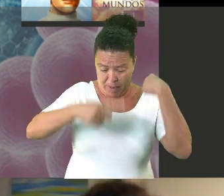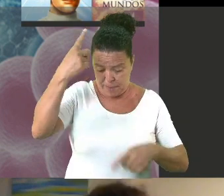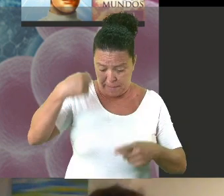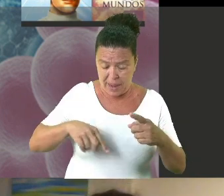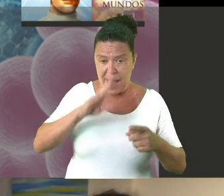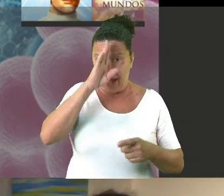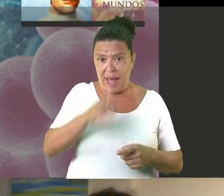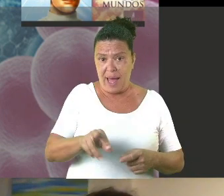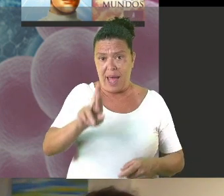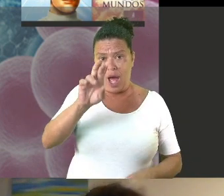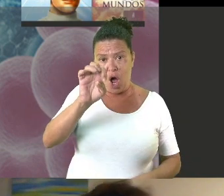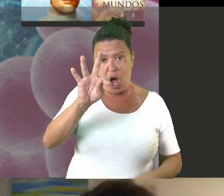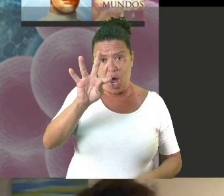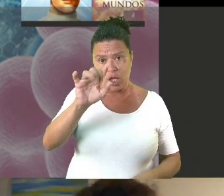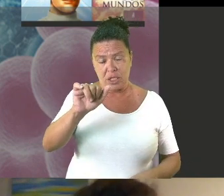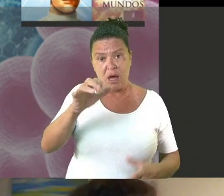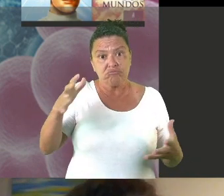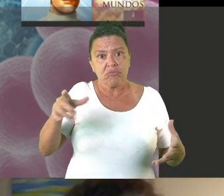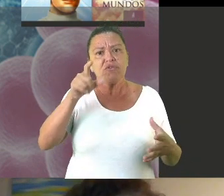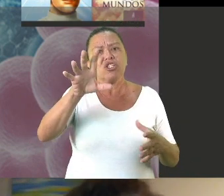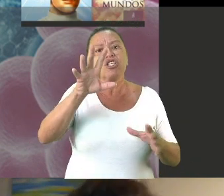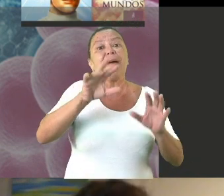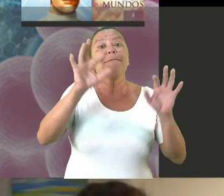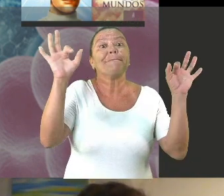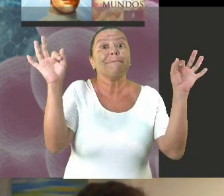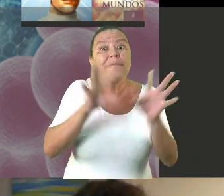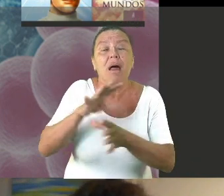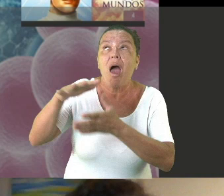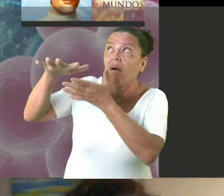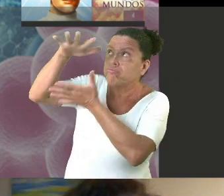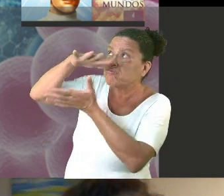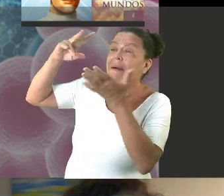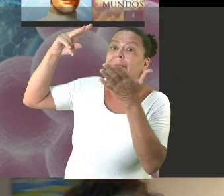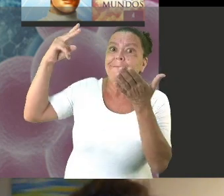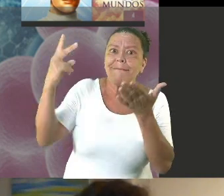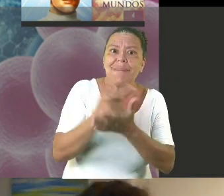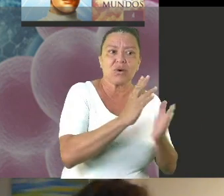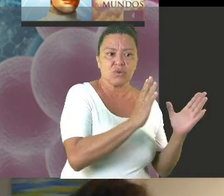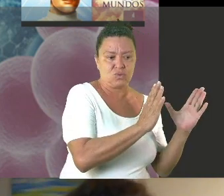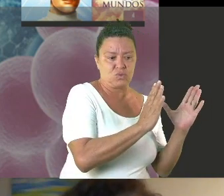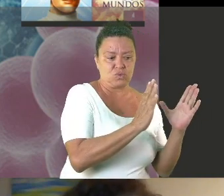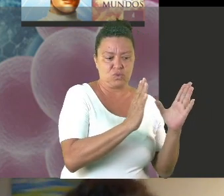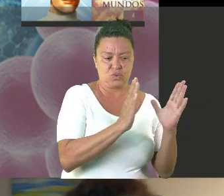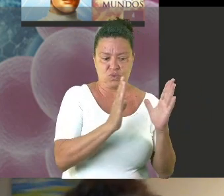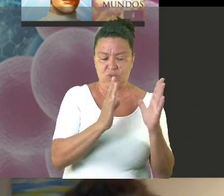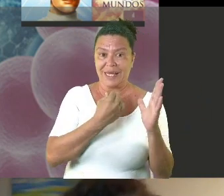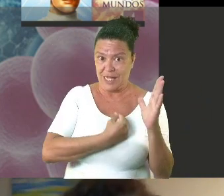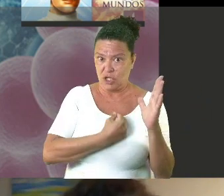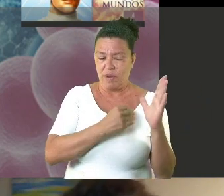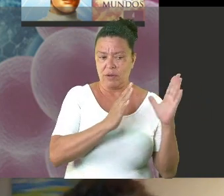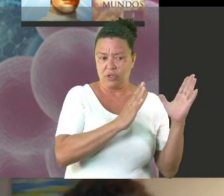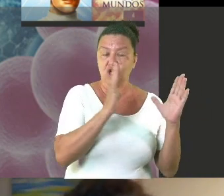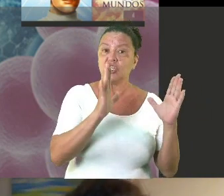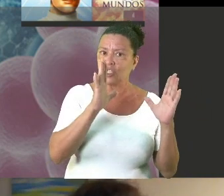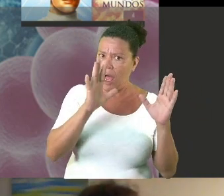rota, ou seja, aquilo que está programado para acontecer durante a sua vida, a sua existência.